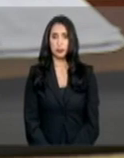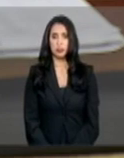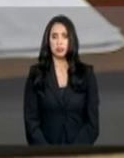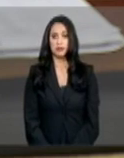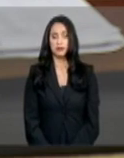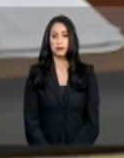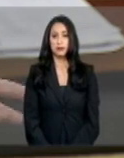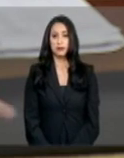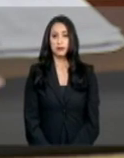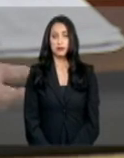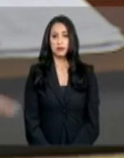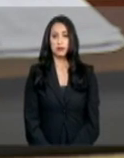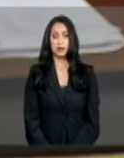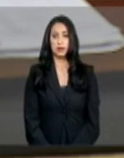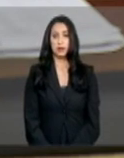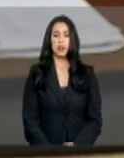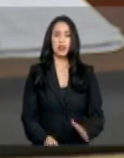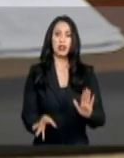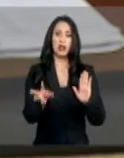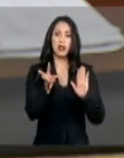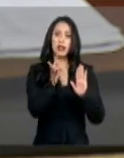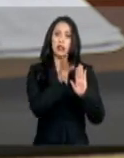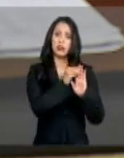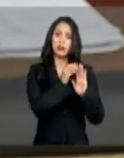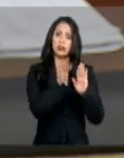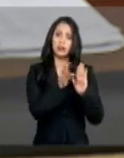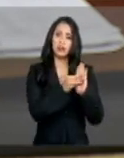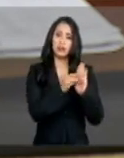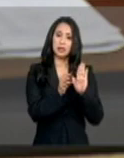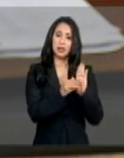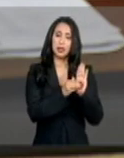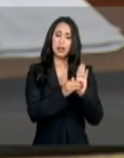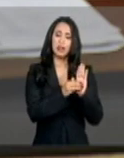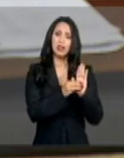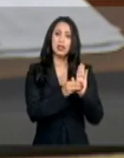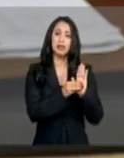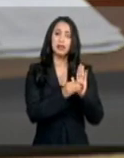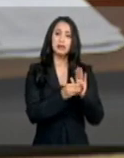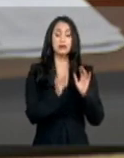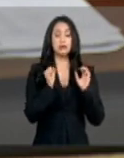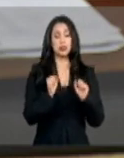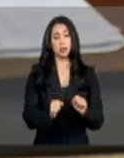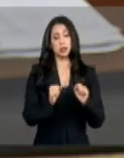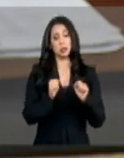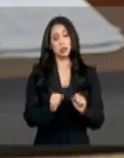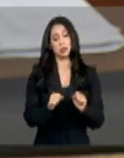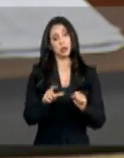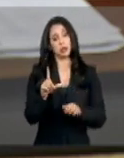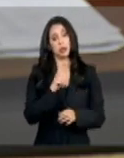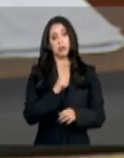aos dados que possam ser levantados